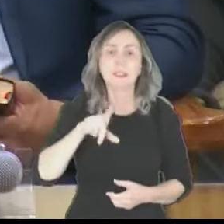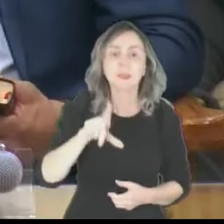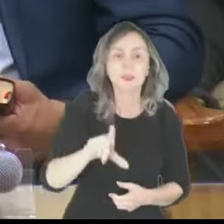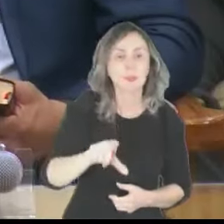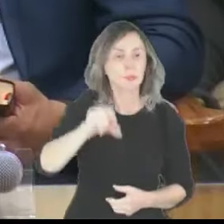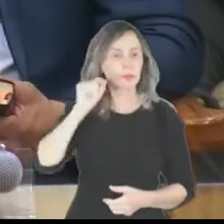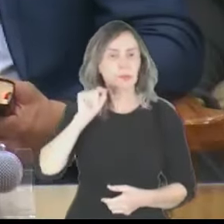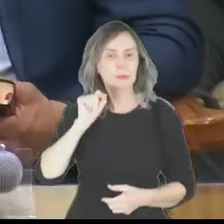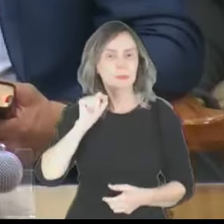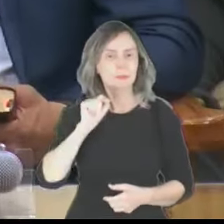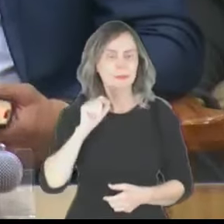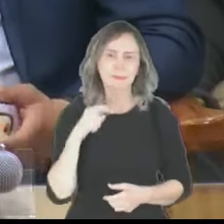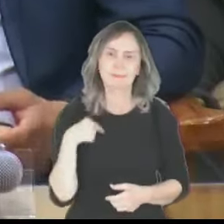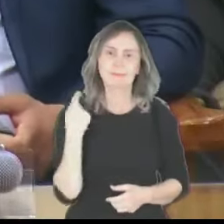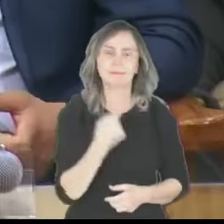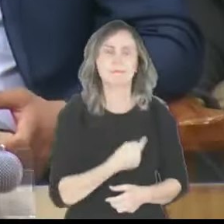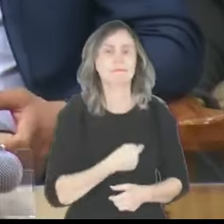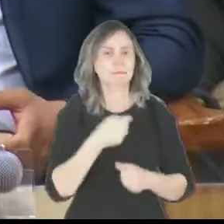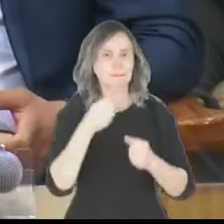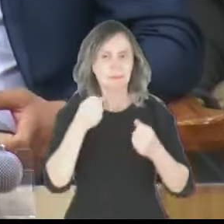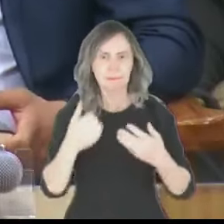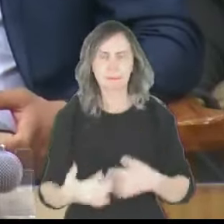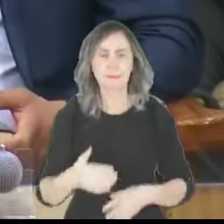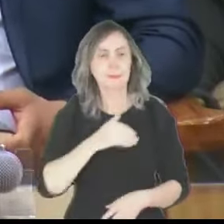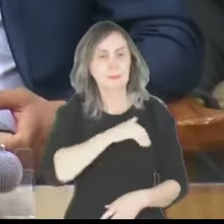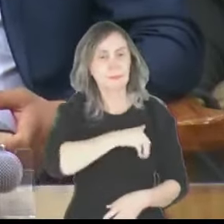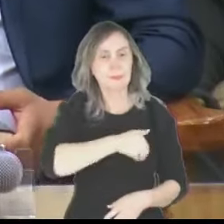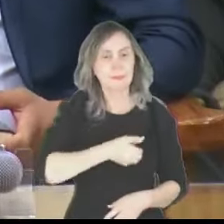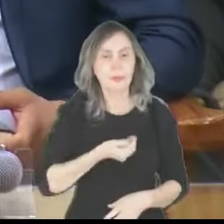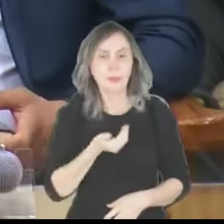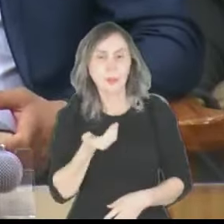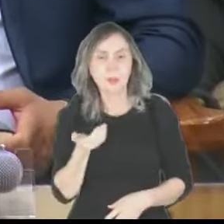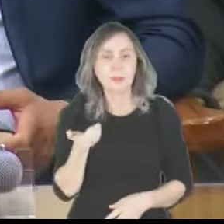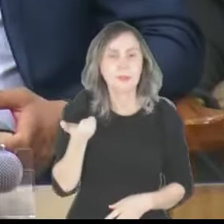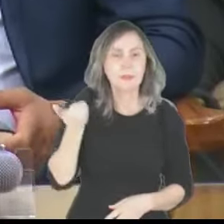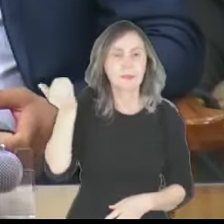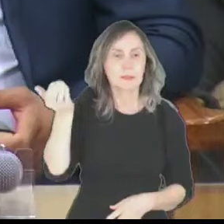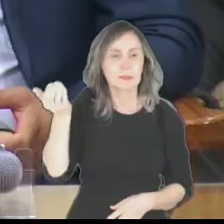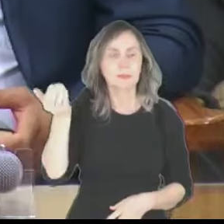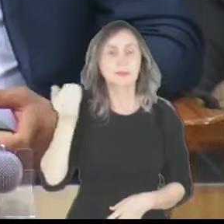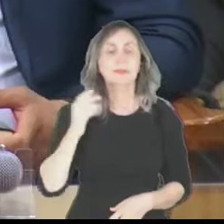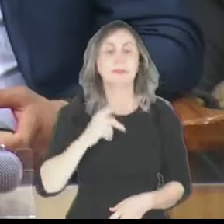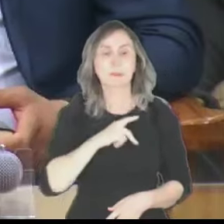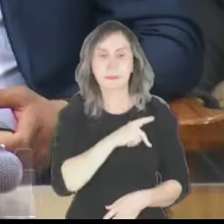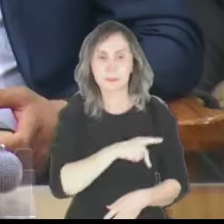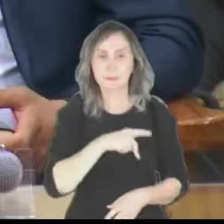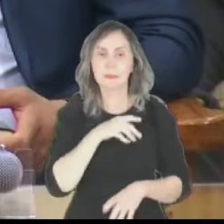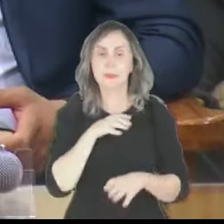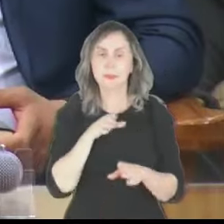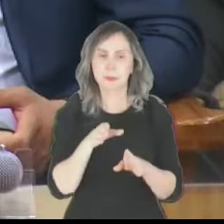quando nós falamos de consagração, Paulo quer nos ensinar que nós temos que tomar uma atitude.